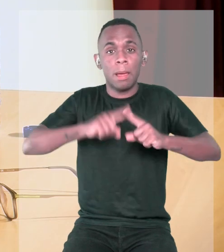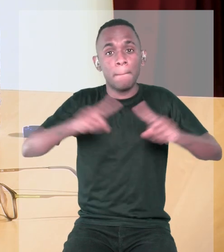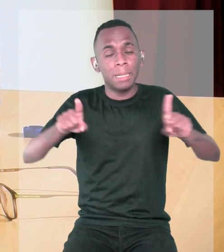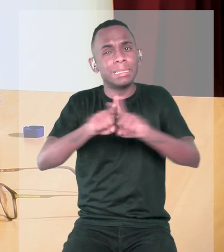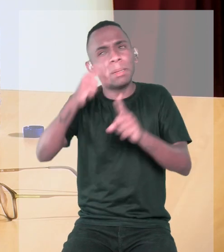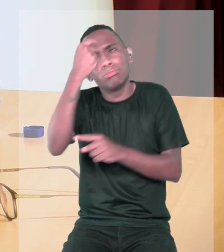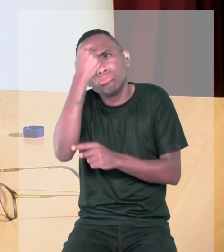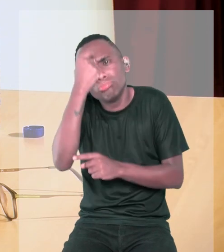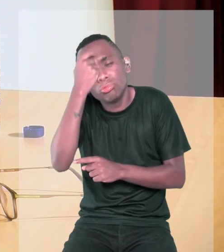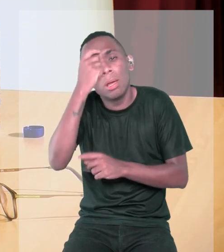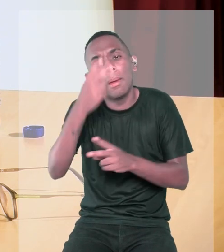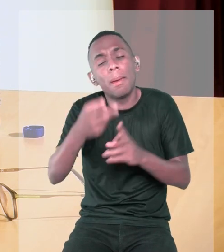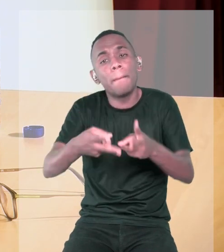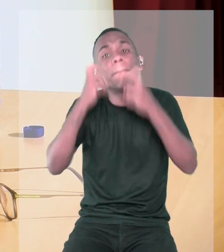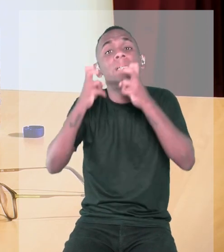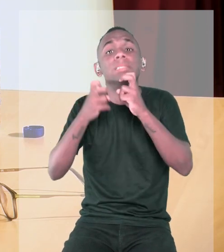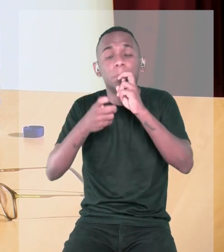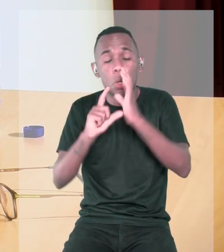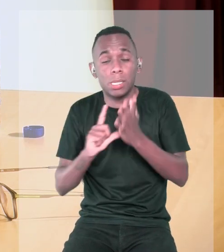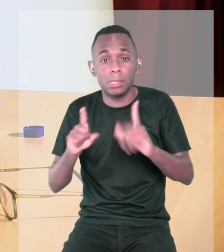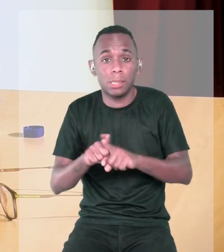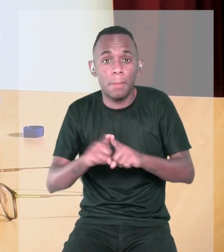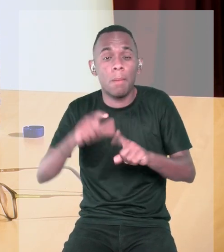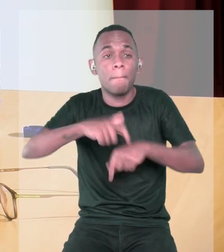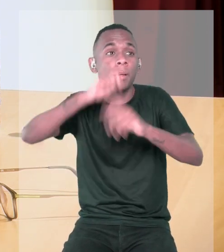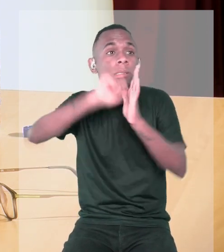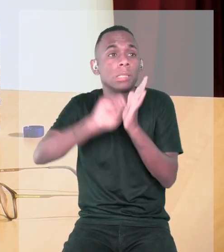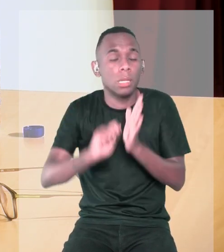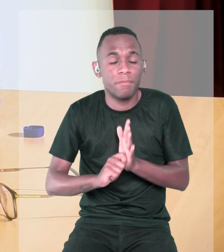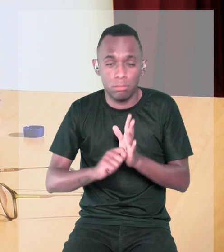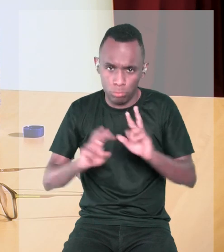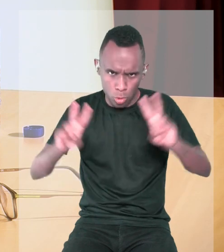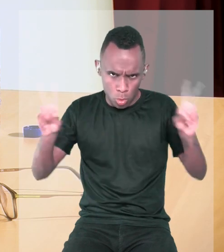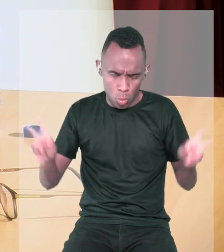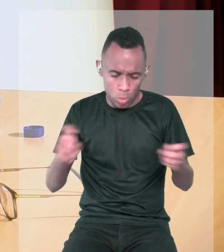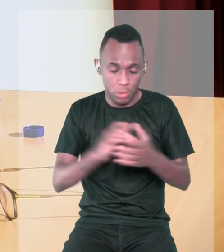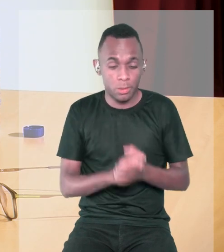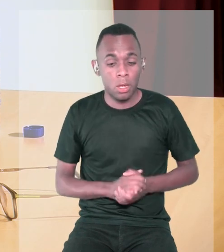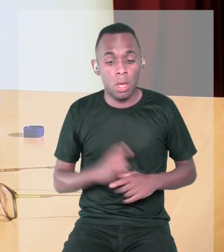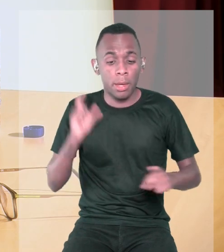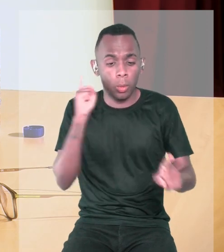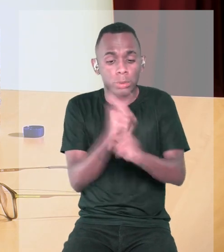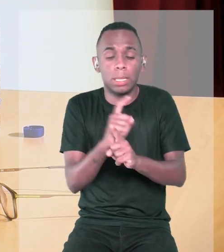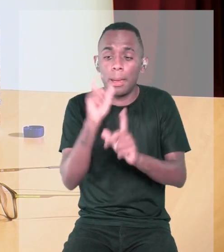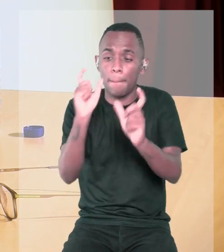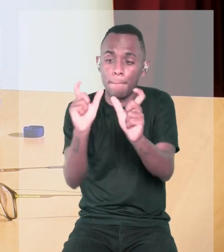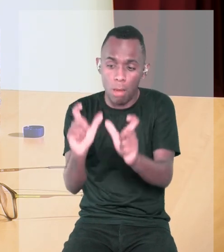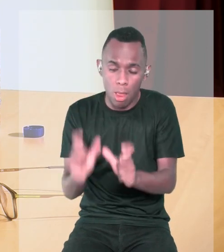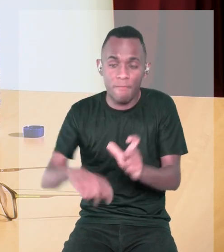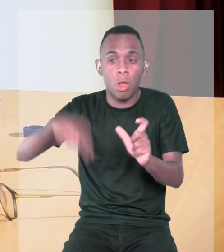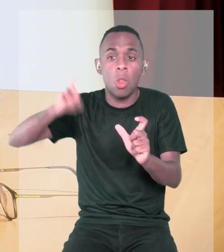dizer. Mas inconscientemente talvez tenha pressentido isso quando escreveu, aspas,